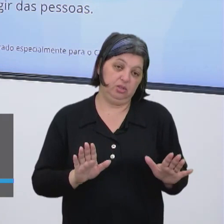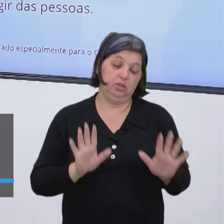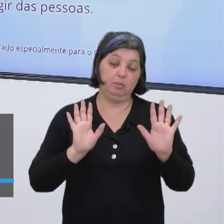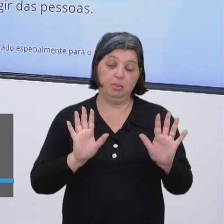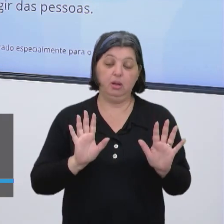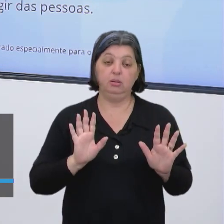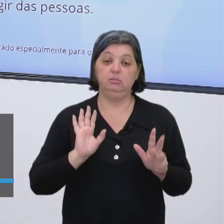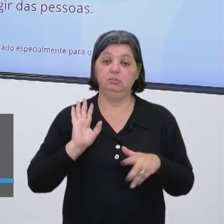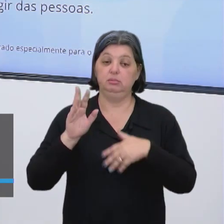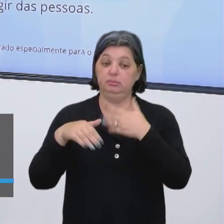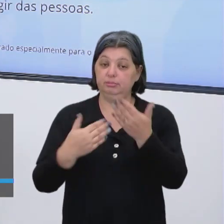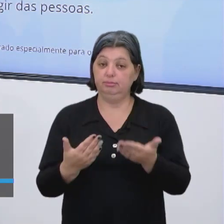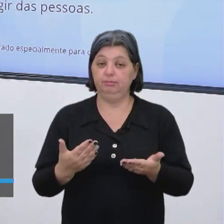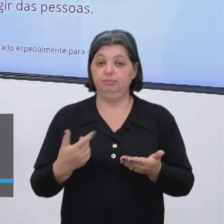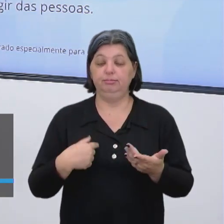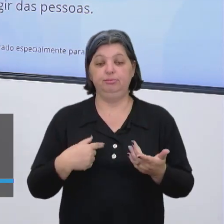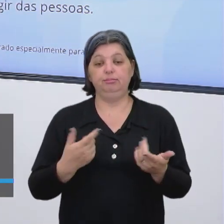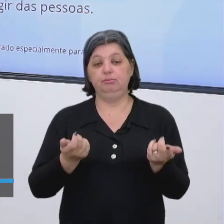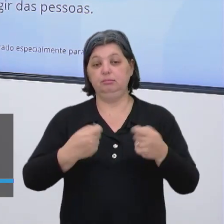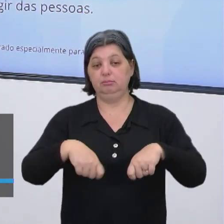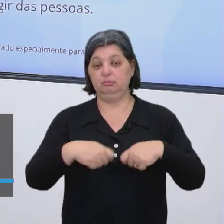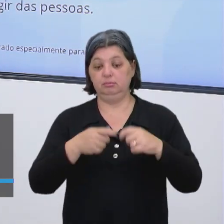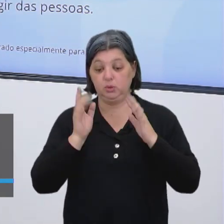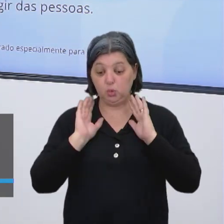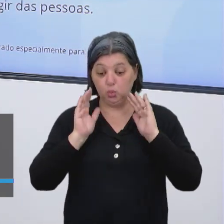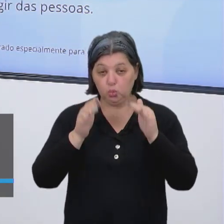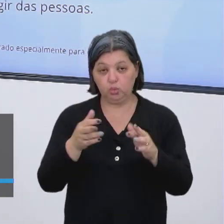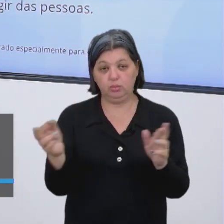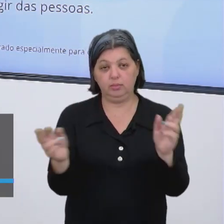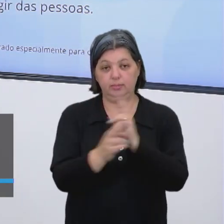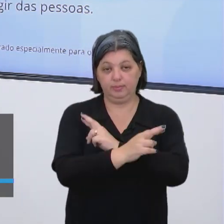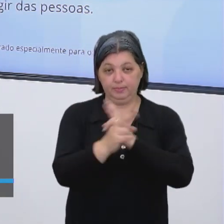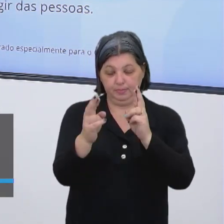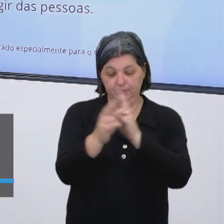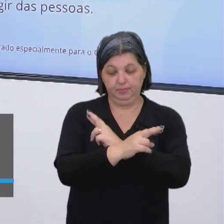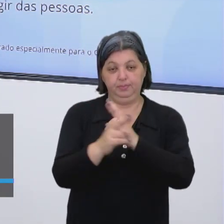coisas não necessariamente estão diretamente relacionadas